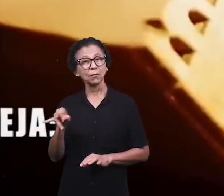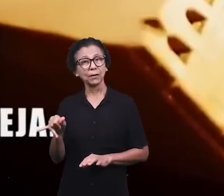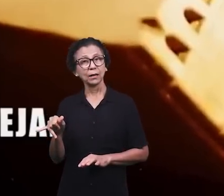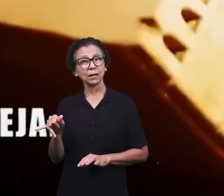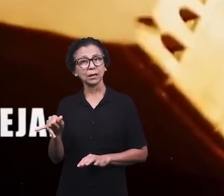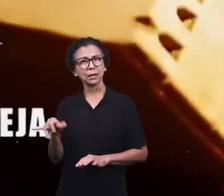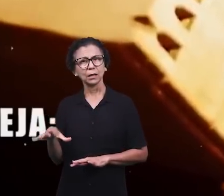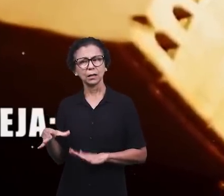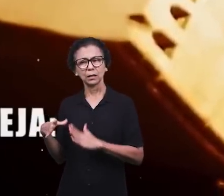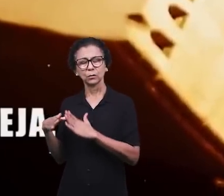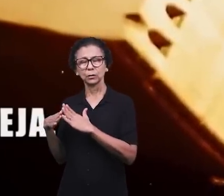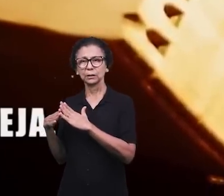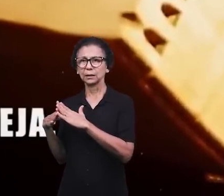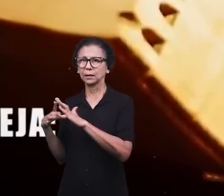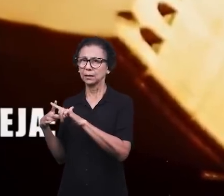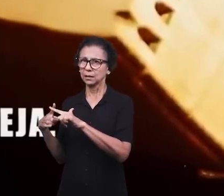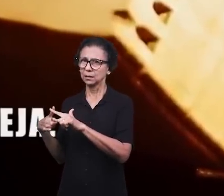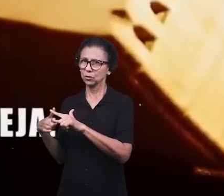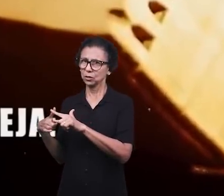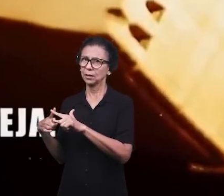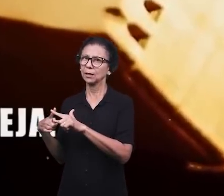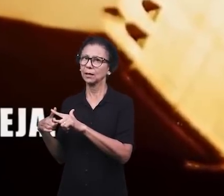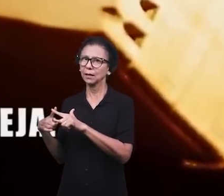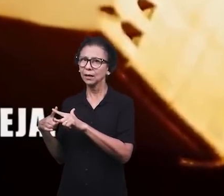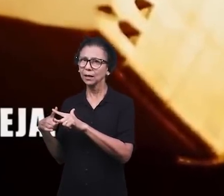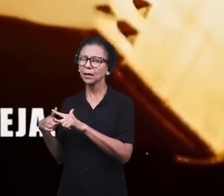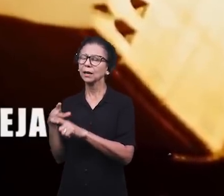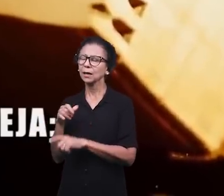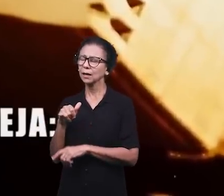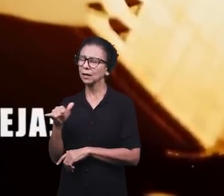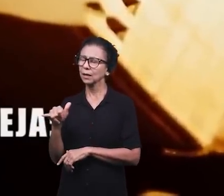Deus fala à sua igreja.